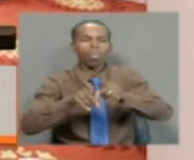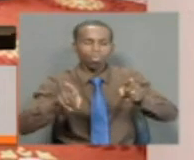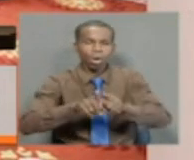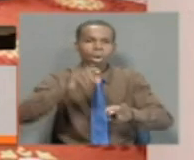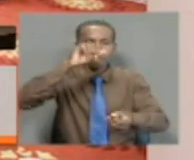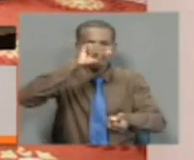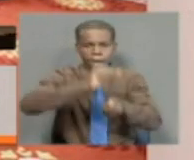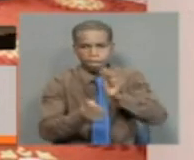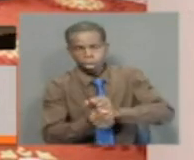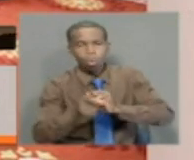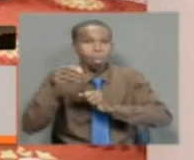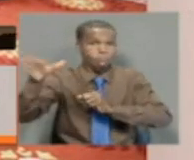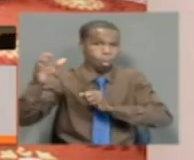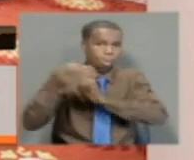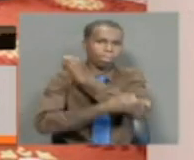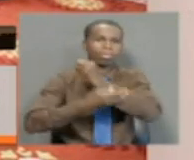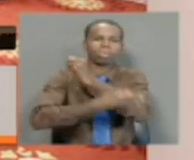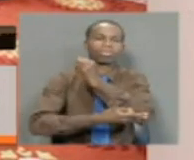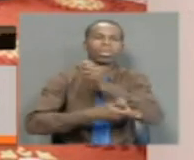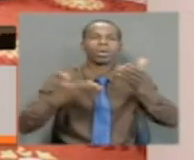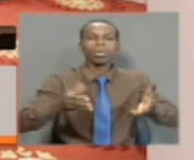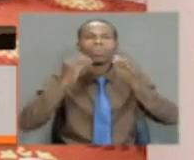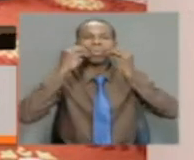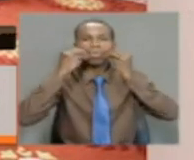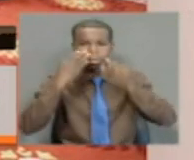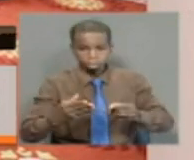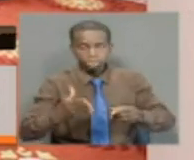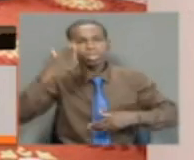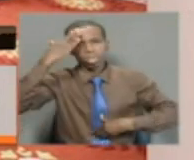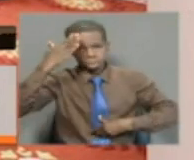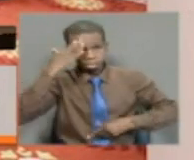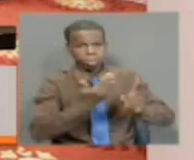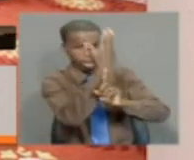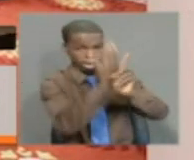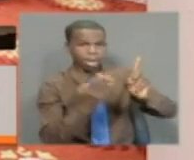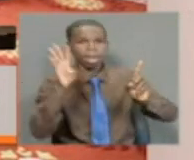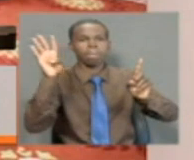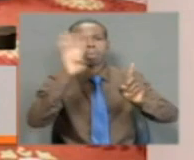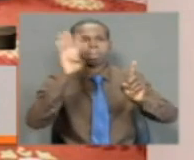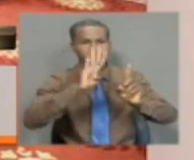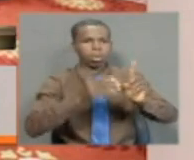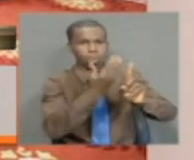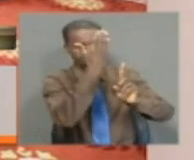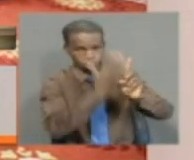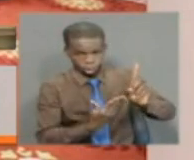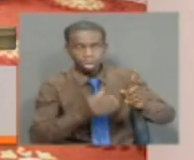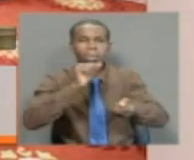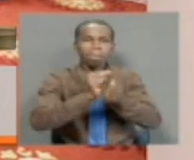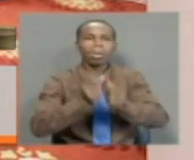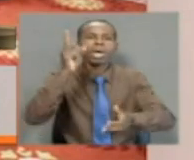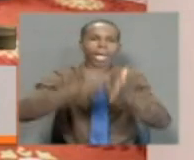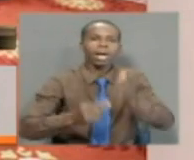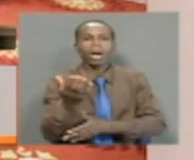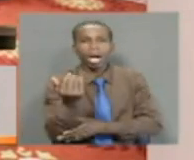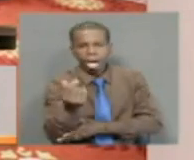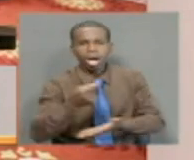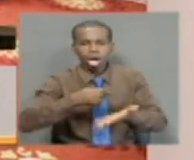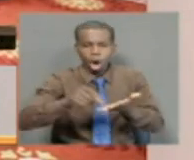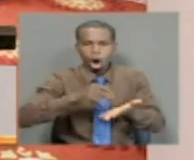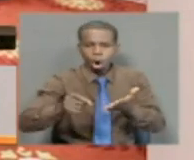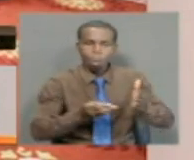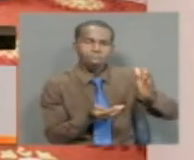vigente naquele país. A página da presidência dá conta que o presidente da República tomou boa nota, apelando para que prevaleça o